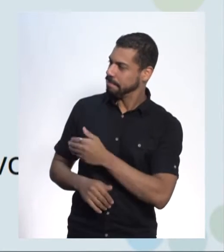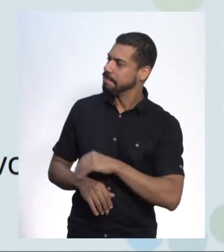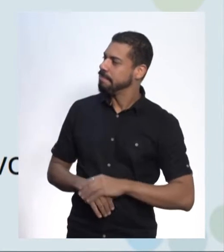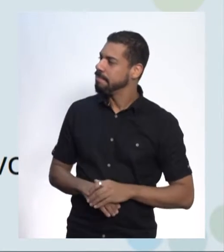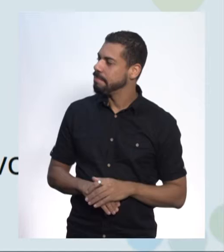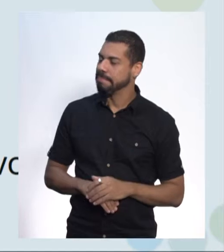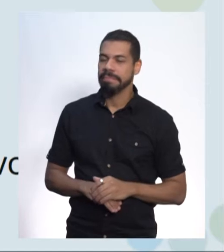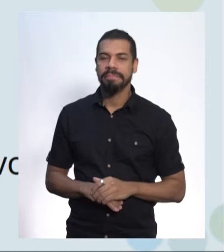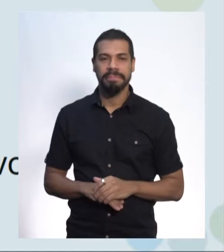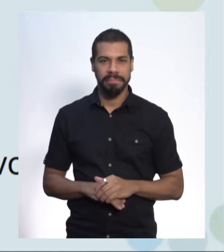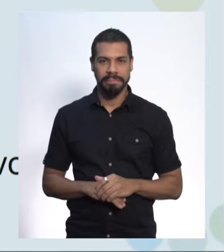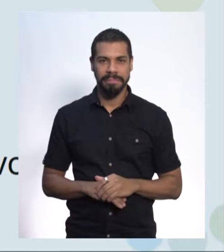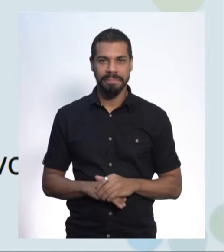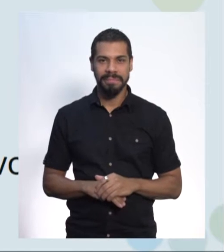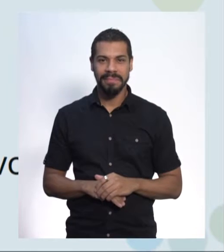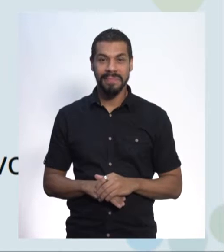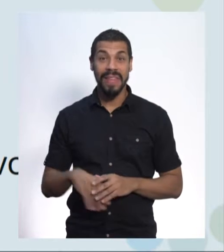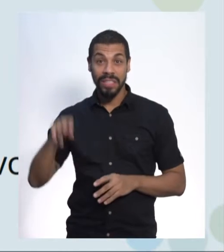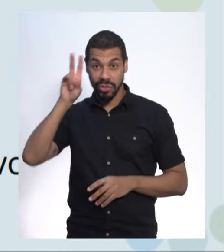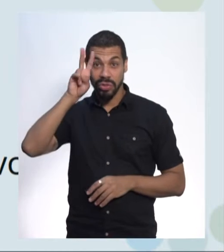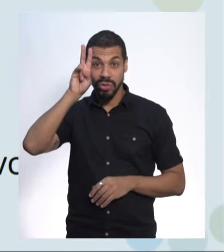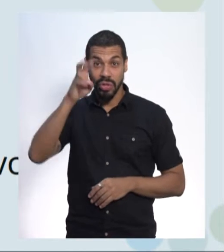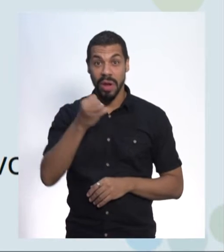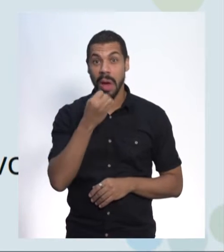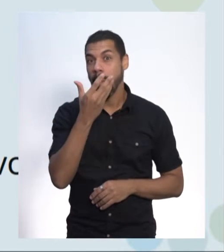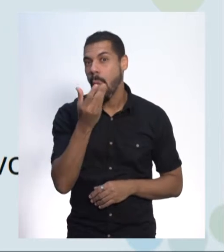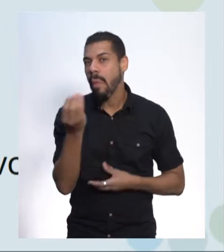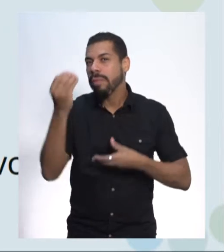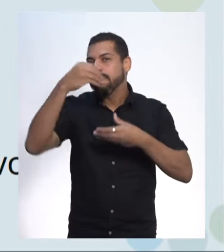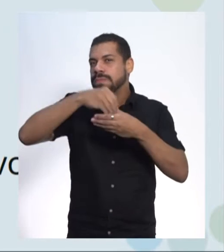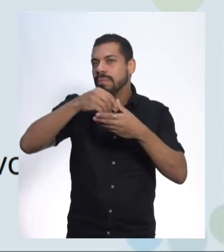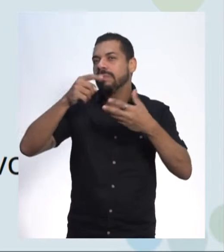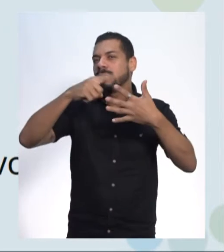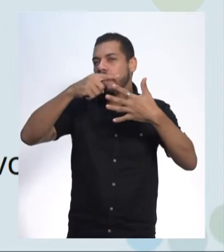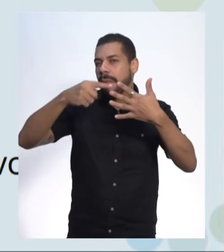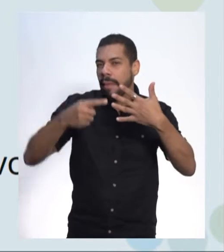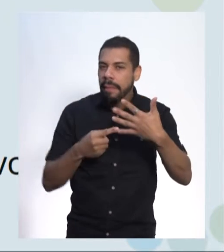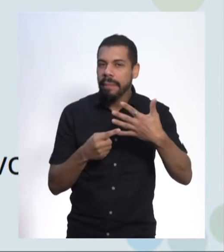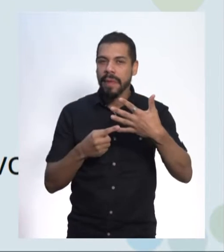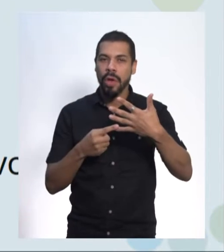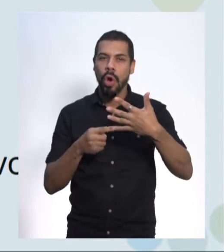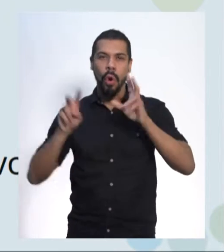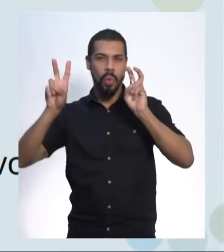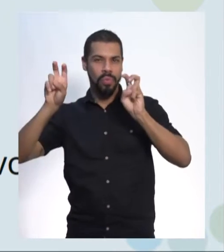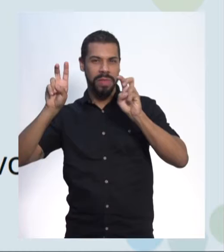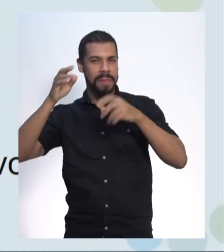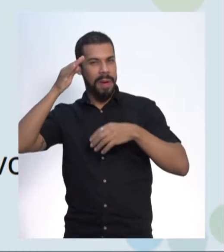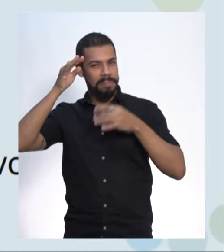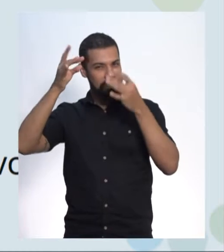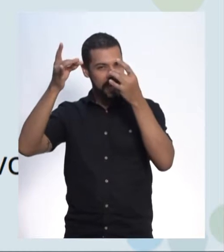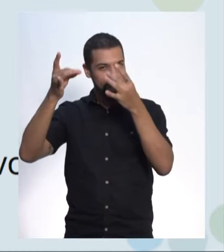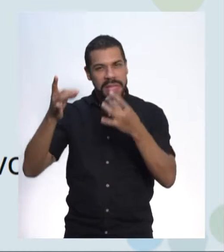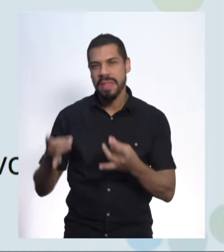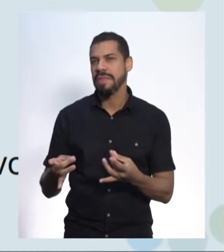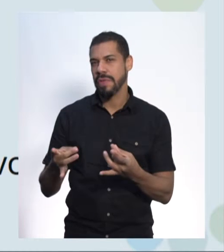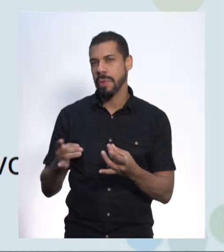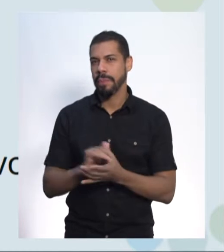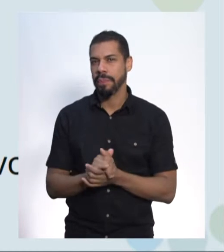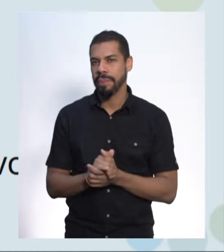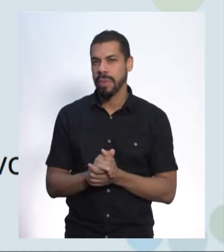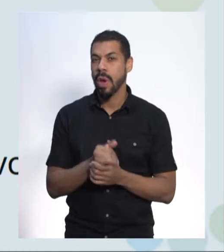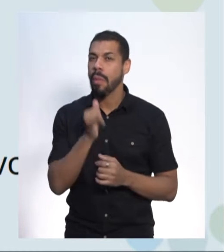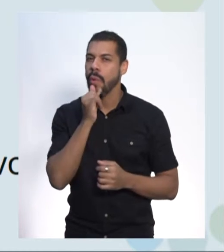tema definido. Então, ficar indo e voltando em temas não é algo interessante. Eu seleciono um bom tema,